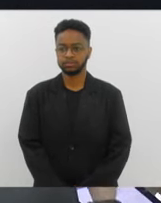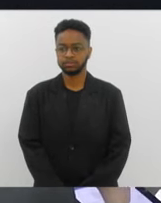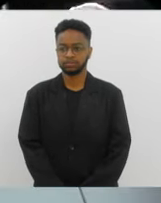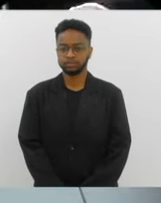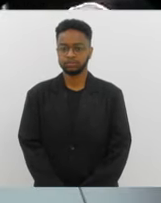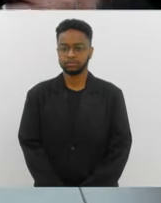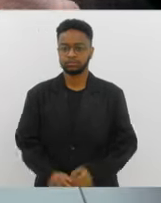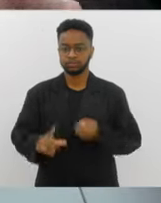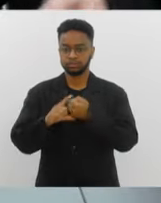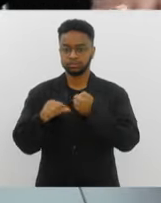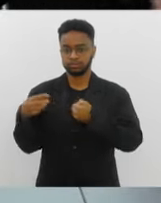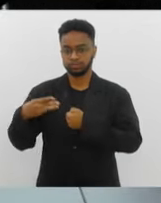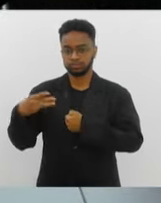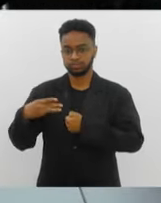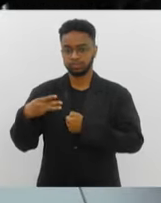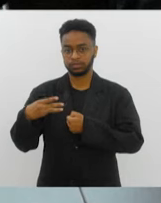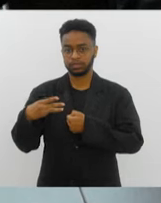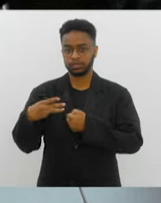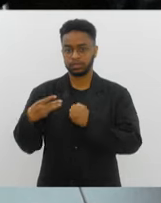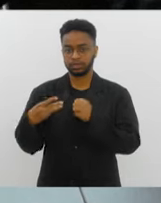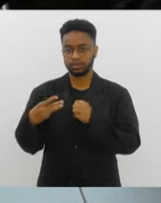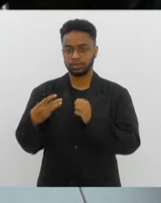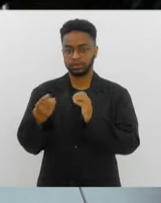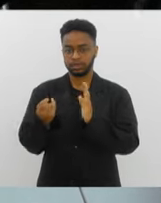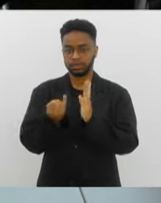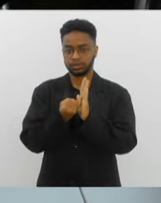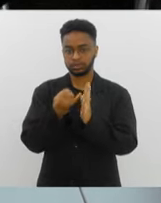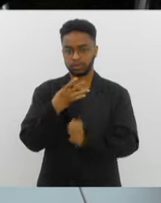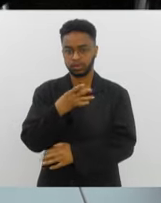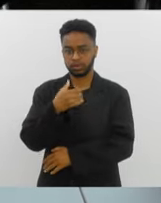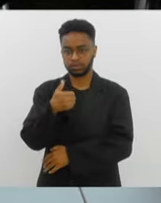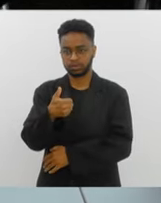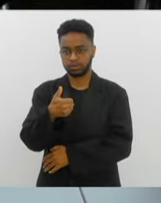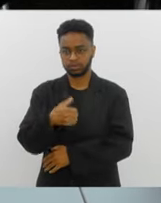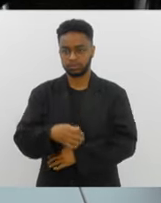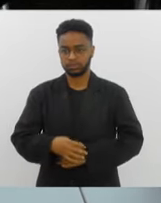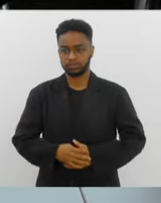Artigo 3º, inciso 41.